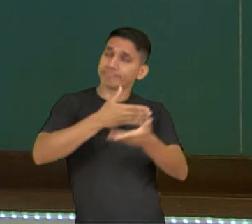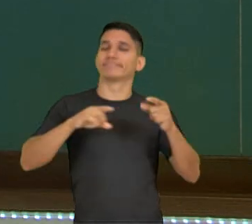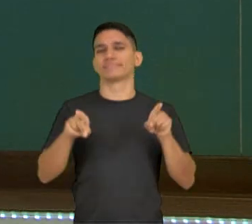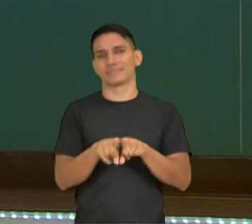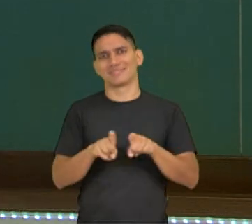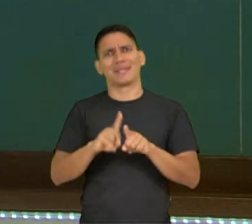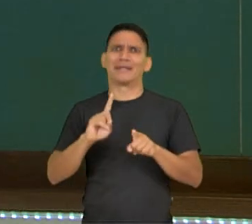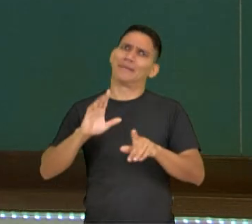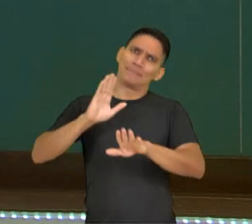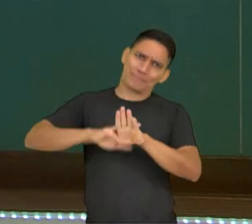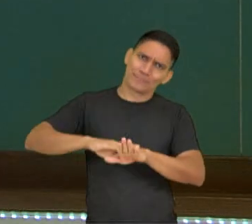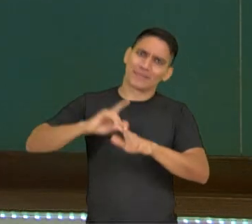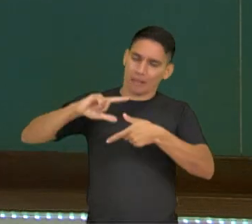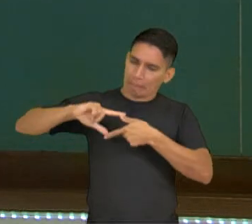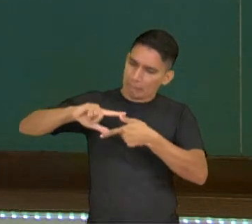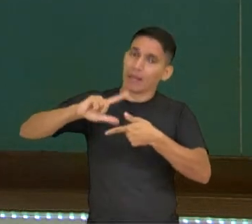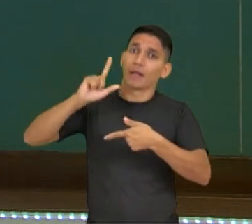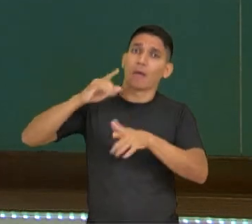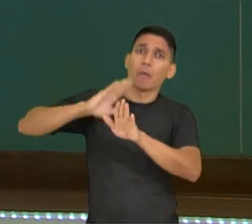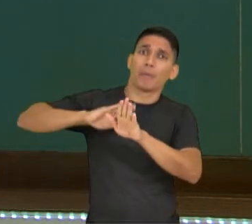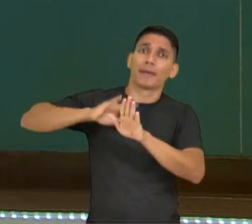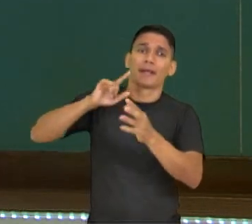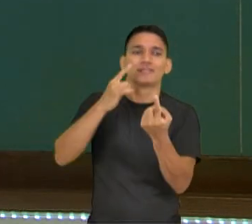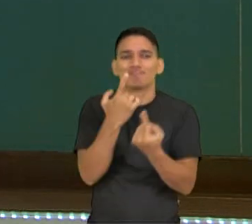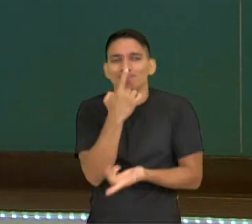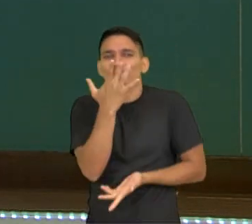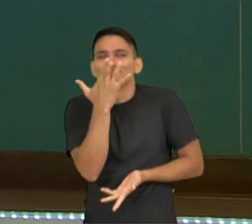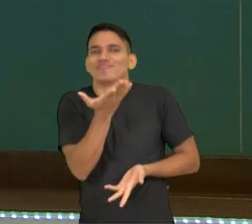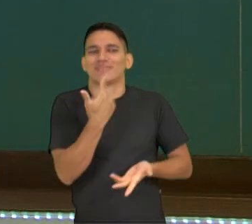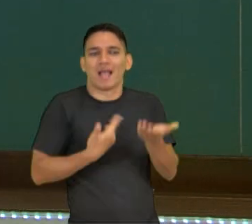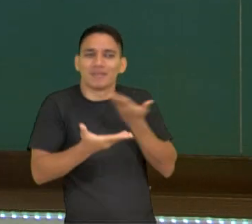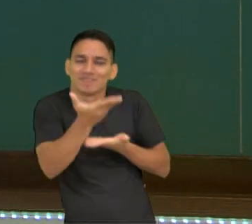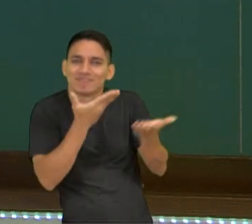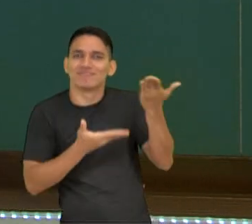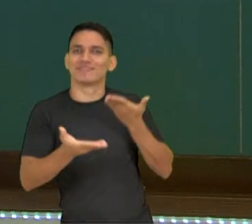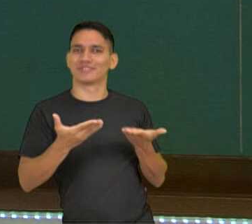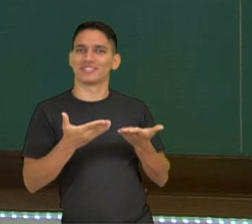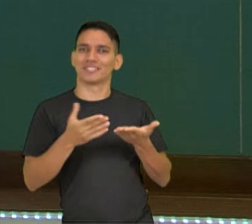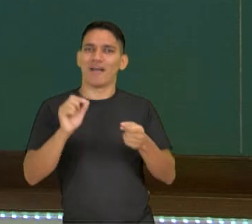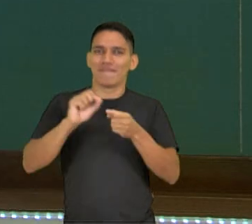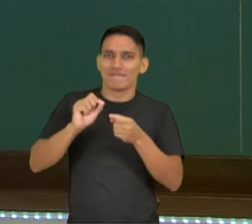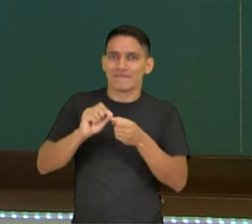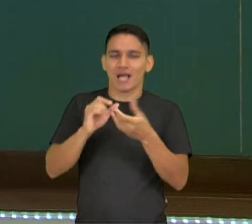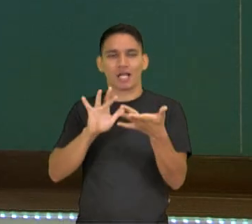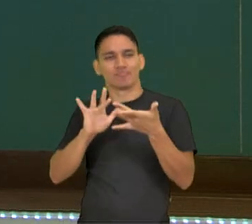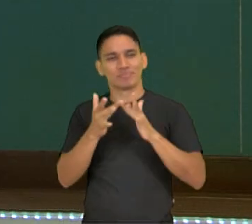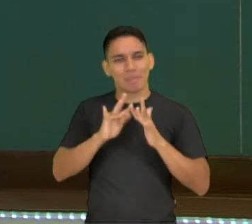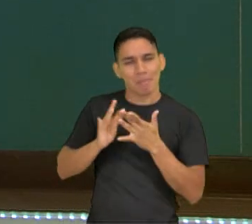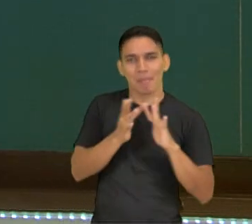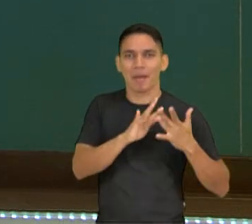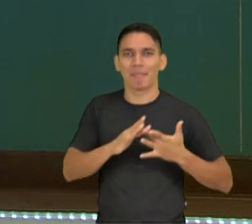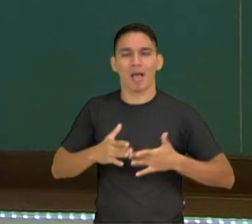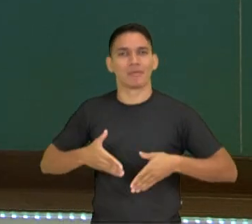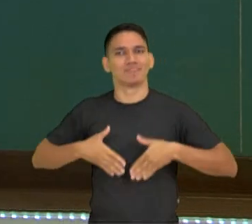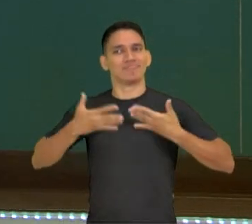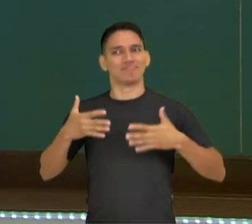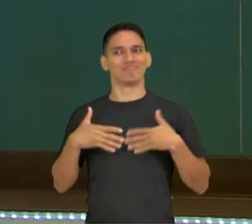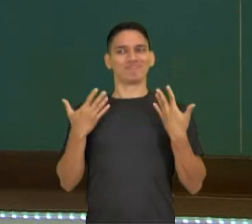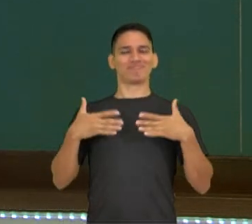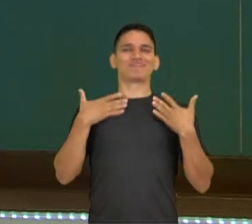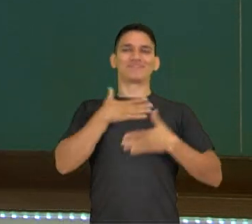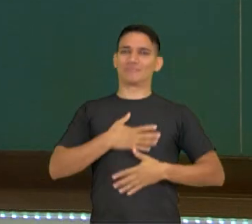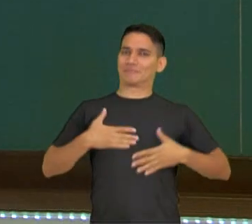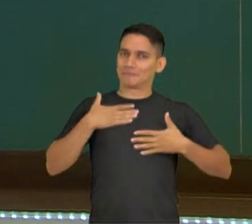quebrar o gelo, né? As pessoas chegam às vezes acanhadas, elas vão participar desses jogos para que elas se soltem um pouco mais, se sintam mais